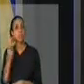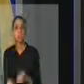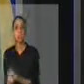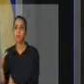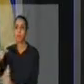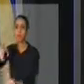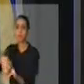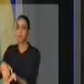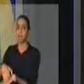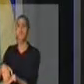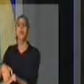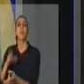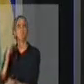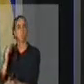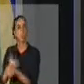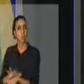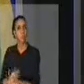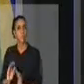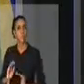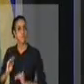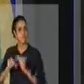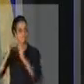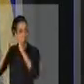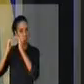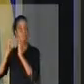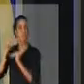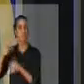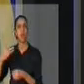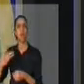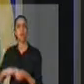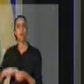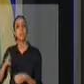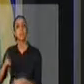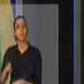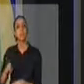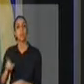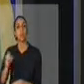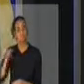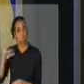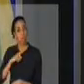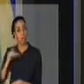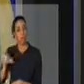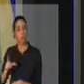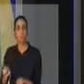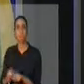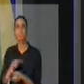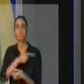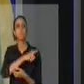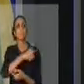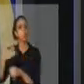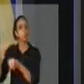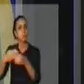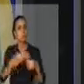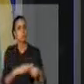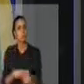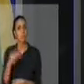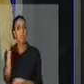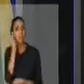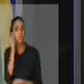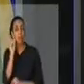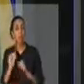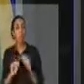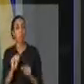diagnósticas avançadas. Unidades no município de Iturama, que é o município sede do Pontal, unidade em outros municípios, para que a gente possa